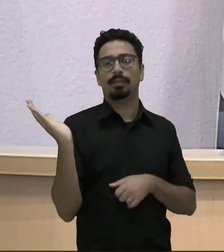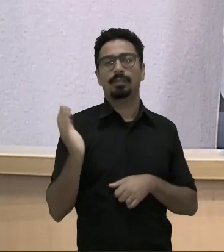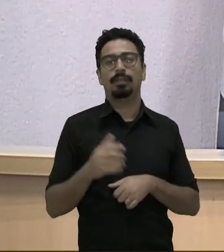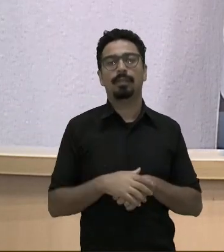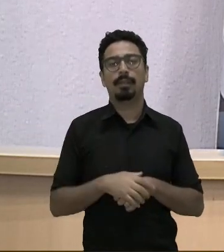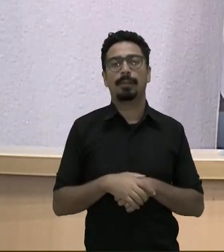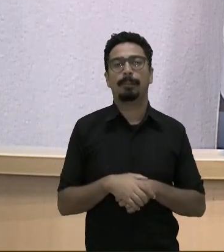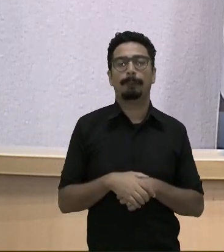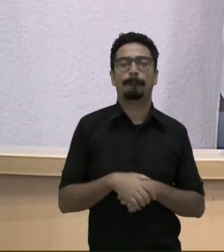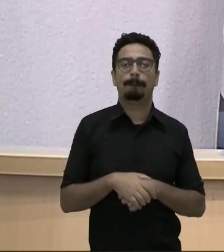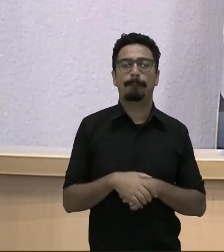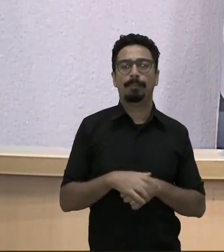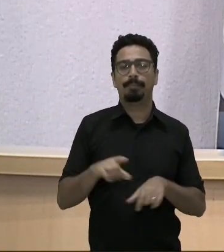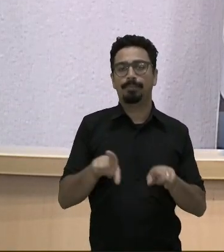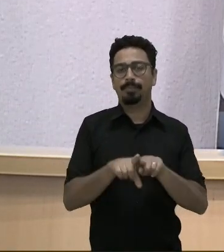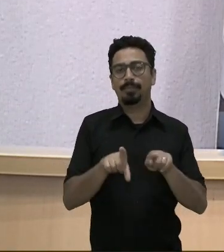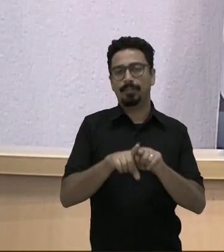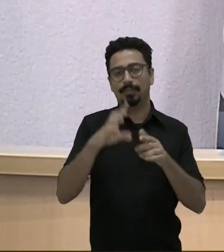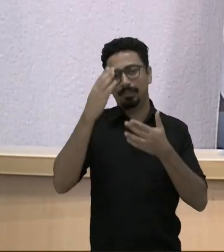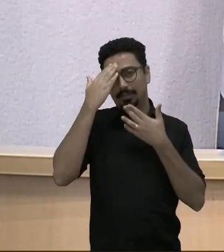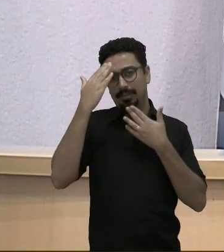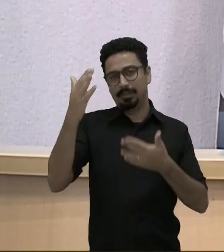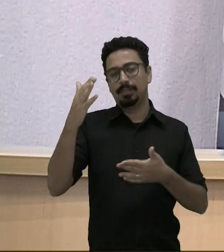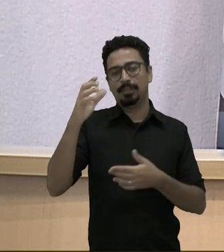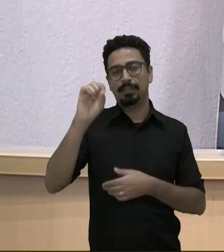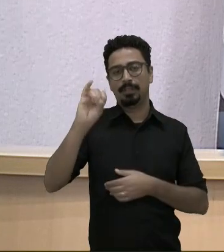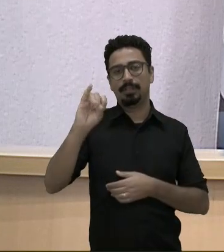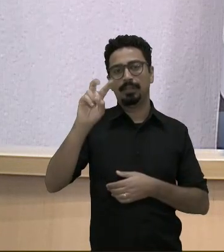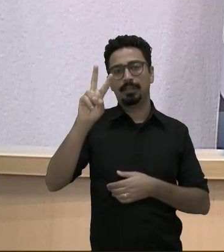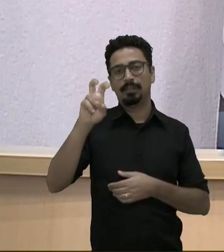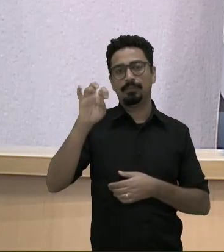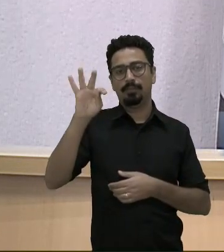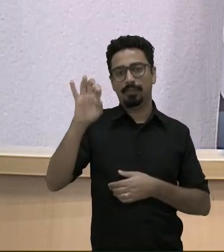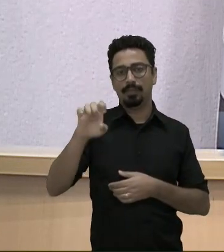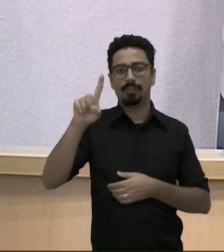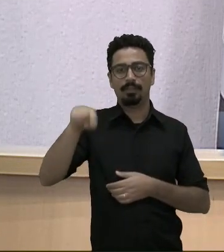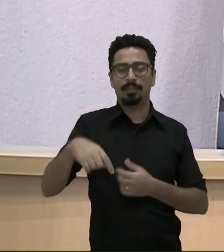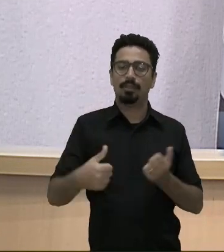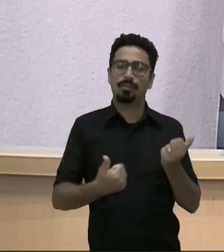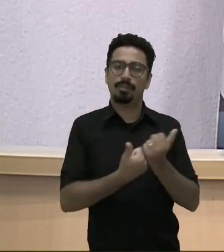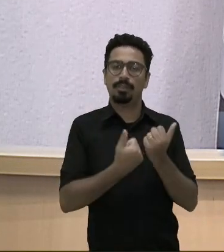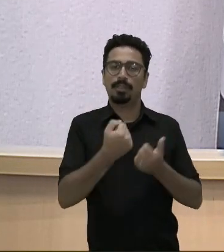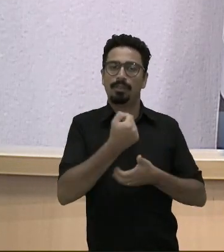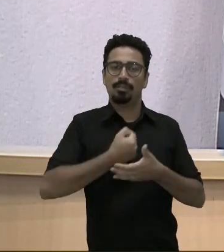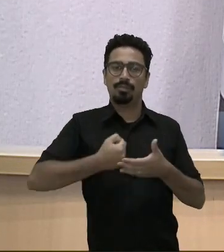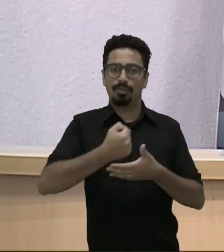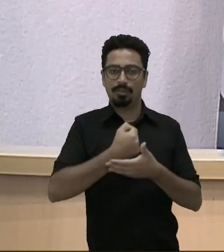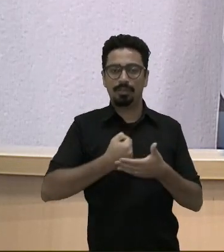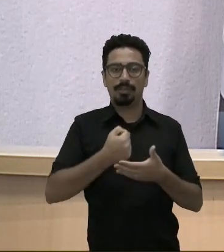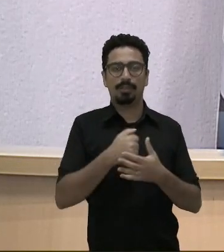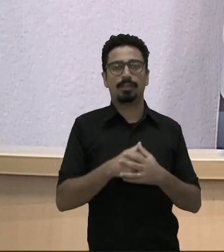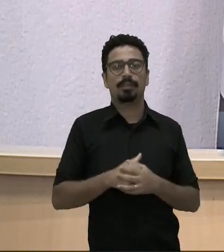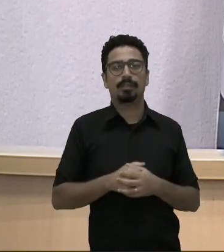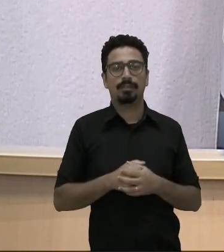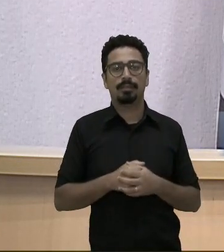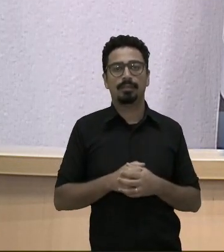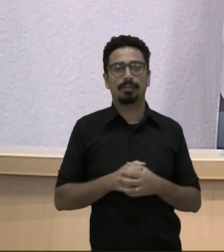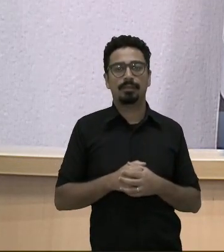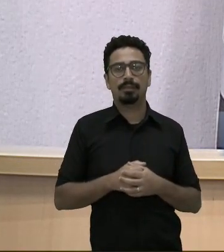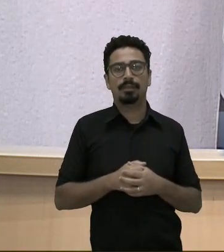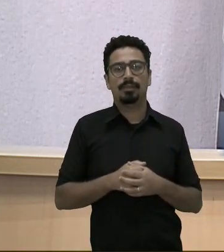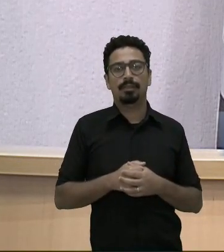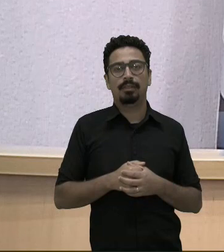Tá. Quero agradecer a Ivete, que é a nossa auxiliar de cozinha. Só que, ó, é uma